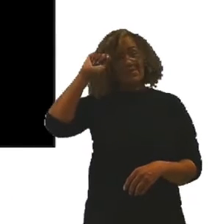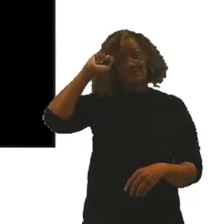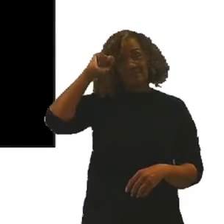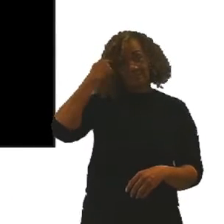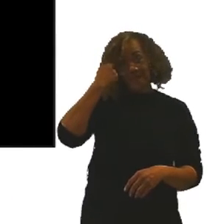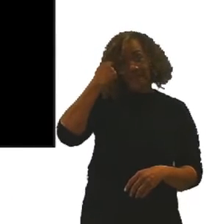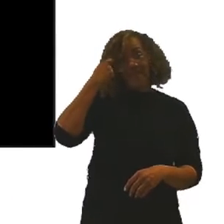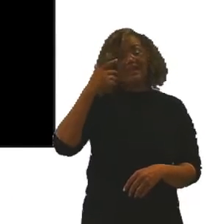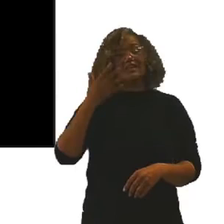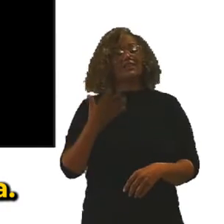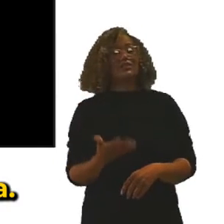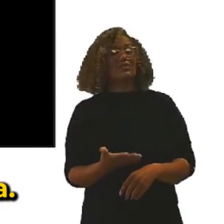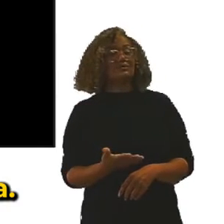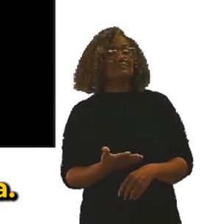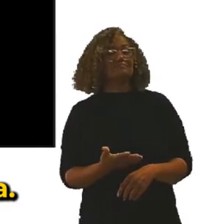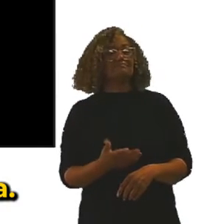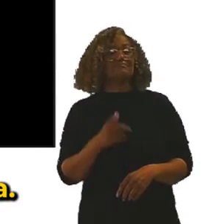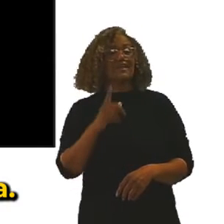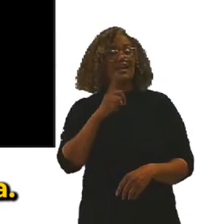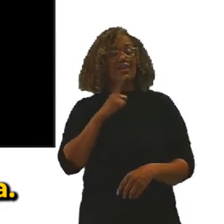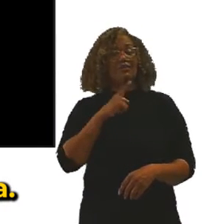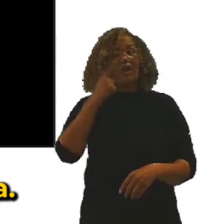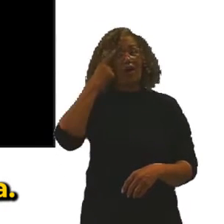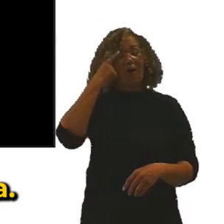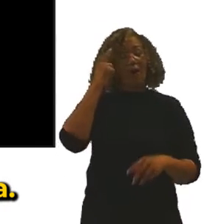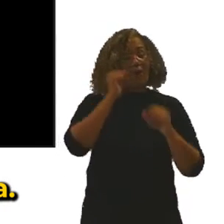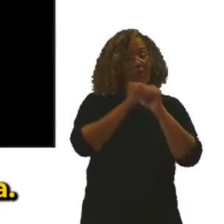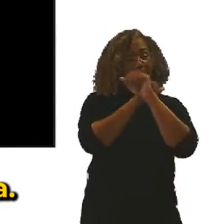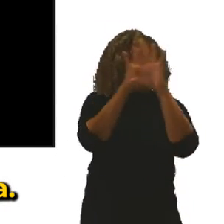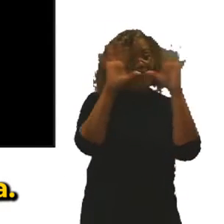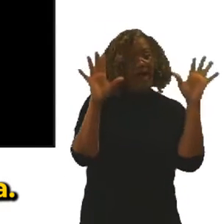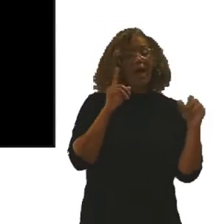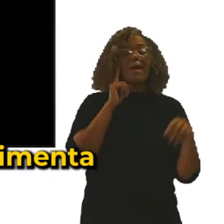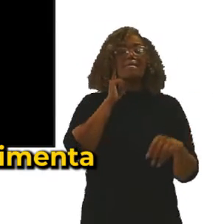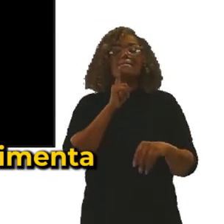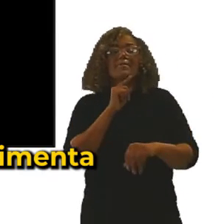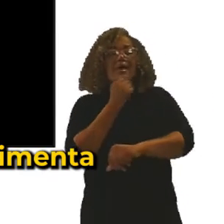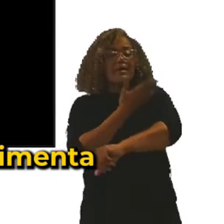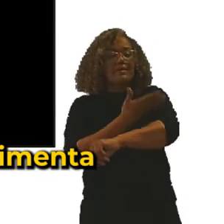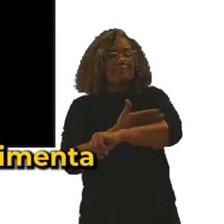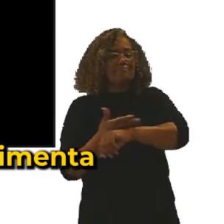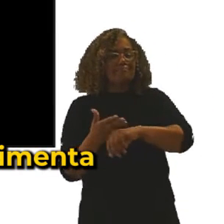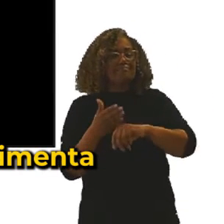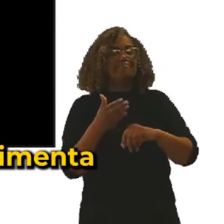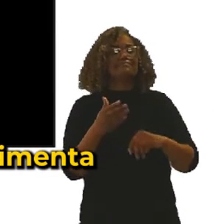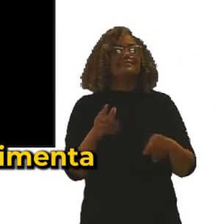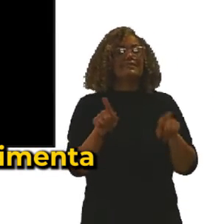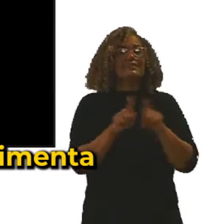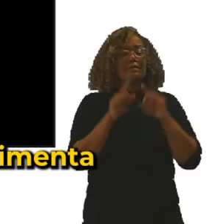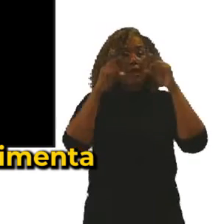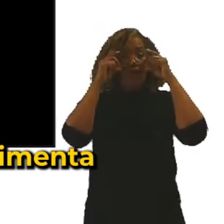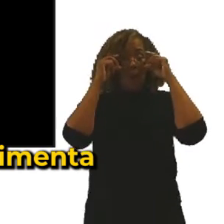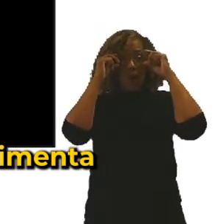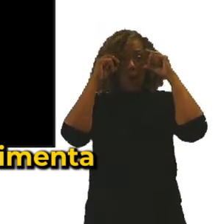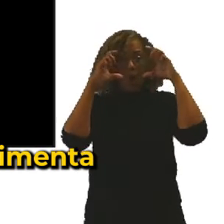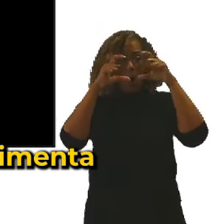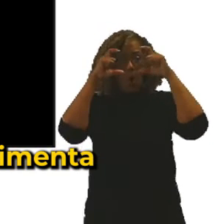escuros, eu tenho olhos claros, tenho pele clara, eu estou com